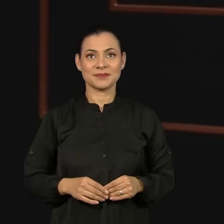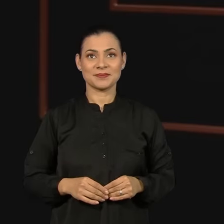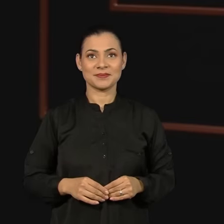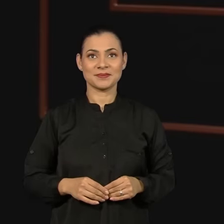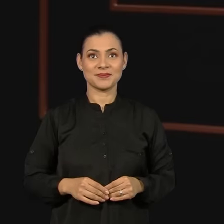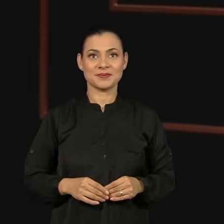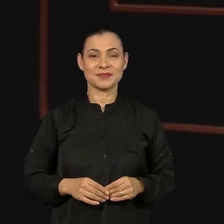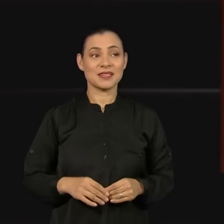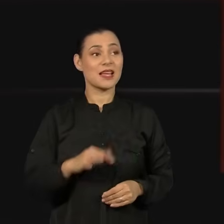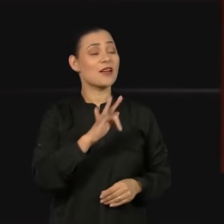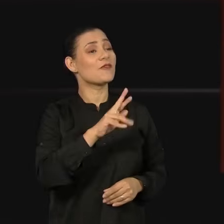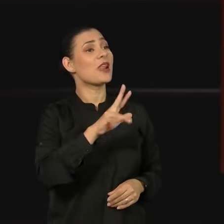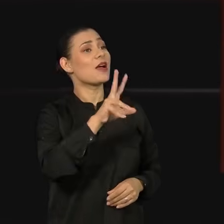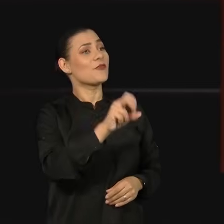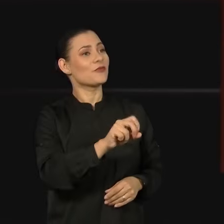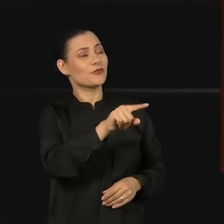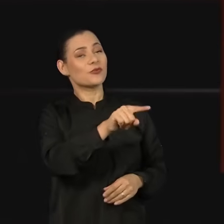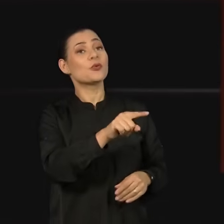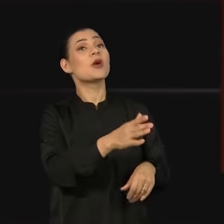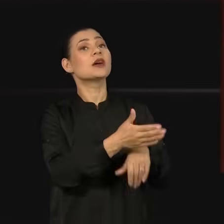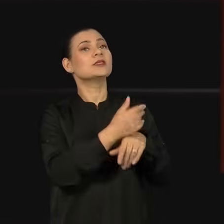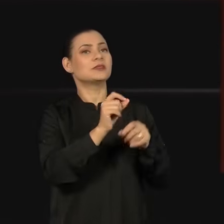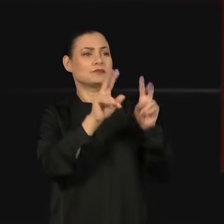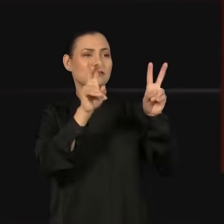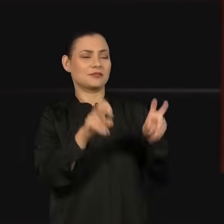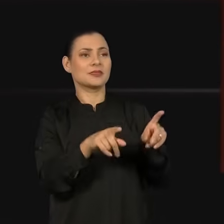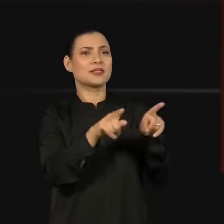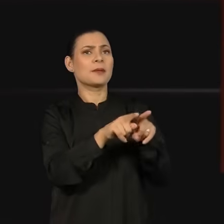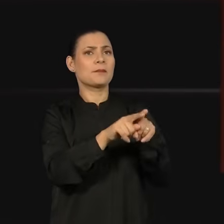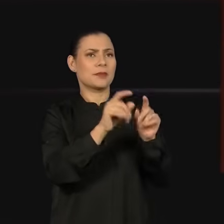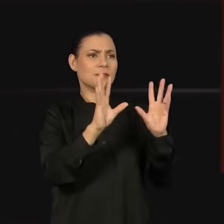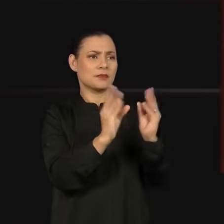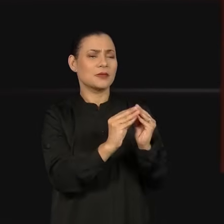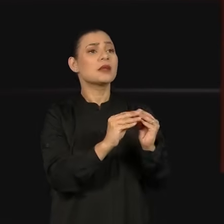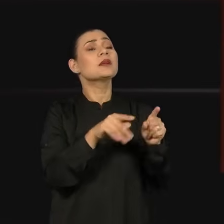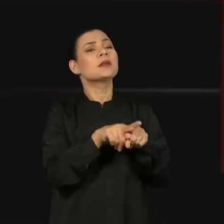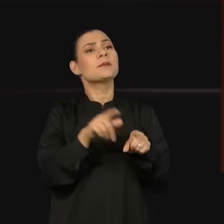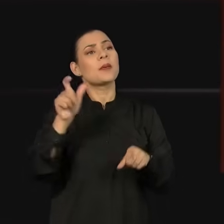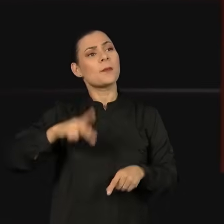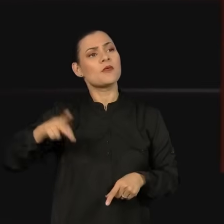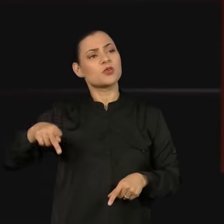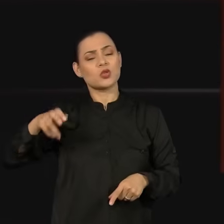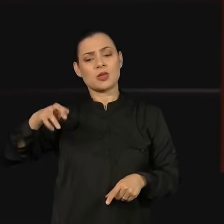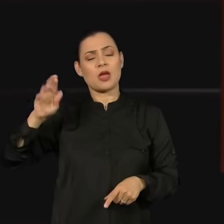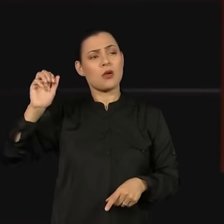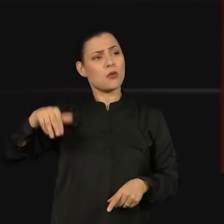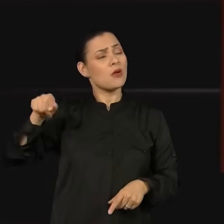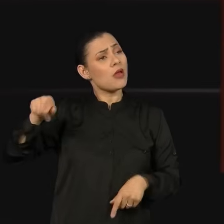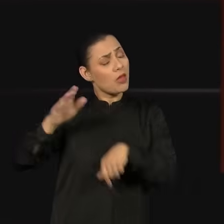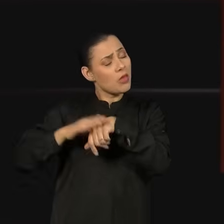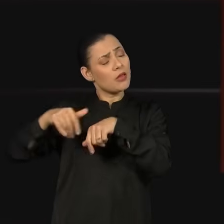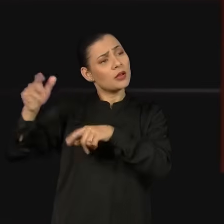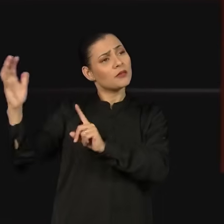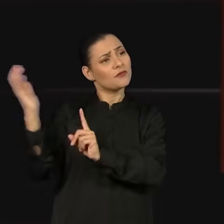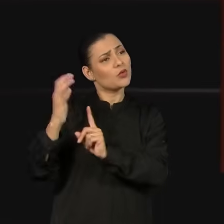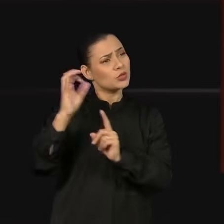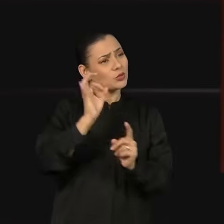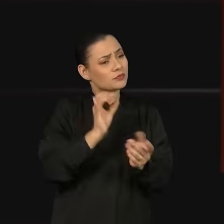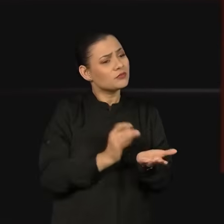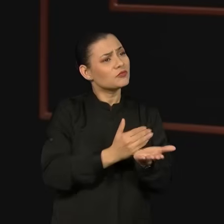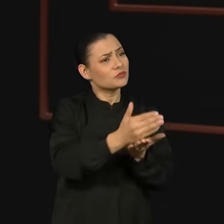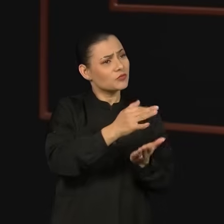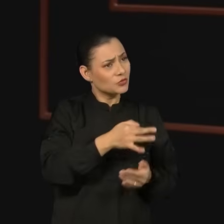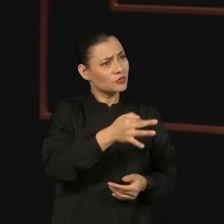Flávio, antes de você comentar aí sobre o Pod Minoga, você podia falar um pouquinho do Naum, que ele foi uma espécie de mentor para vocês lá na FAP,